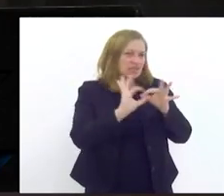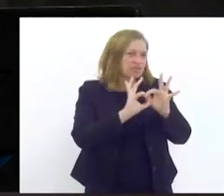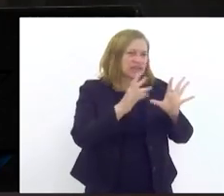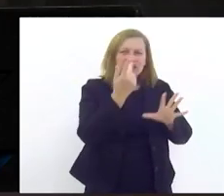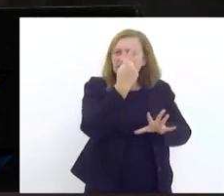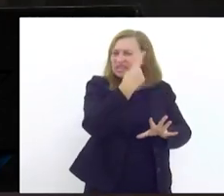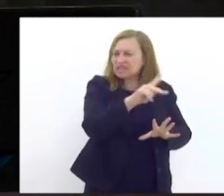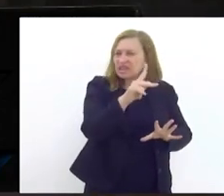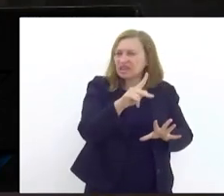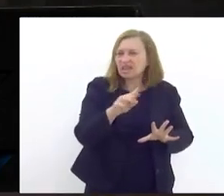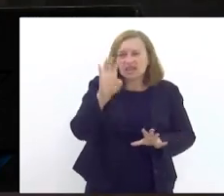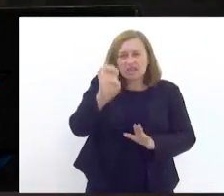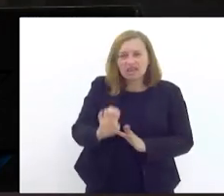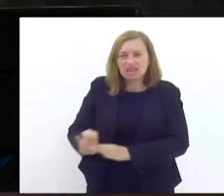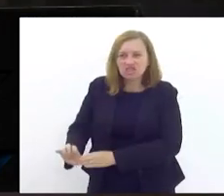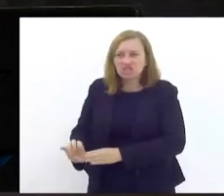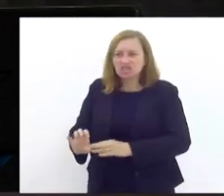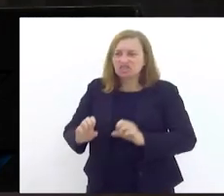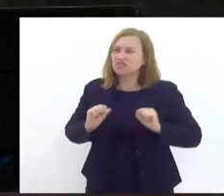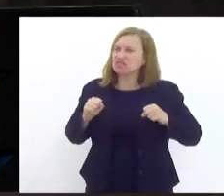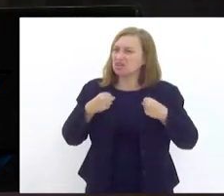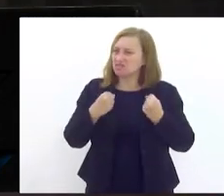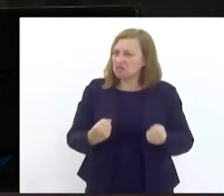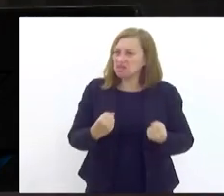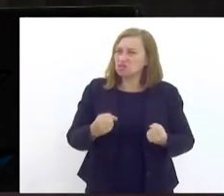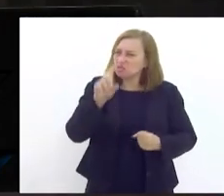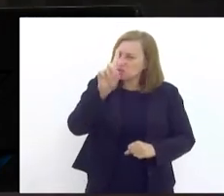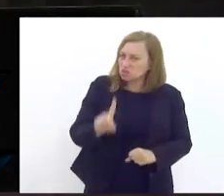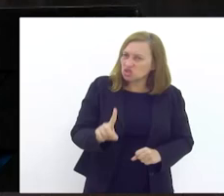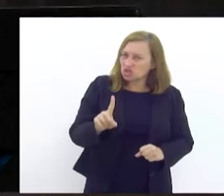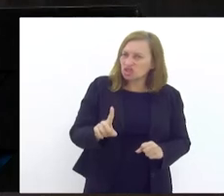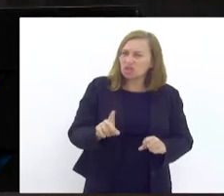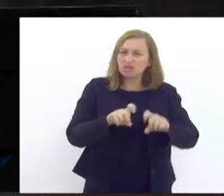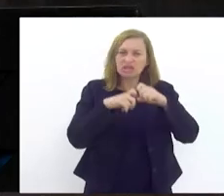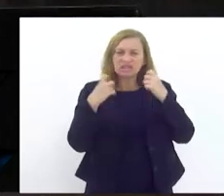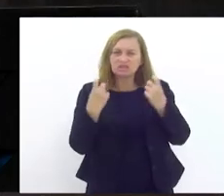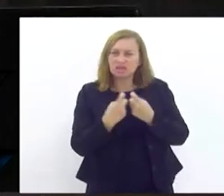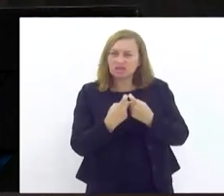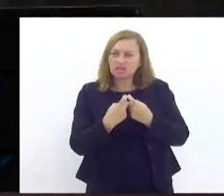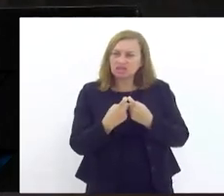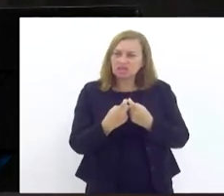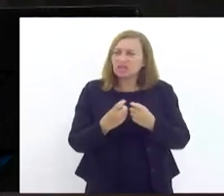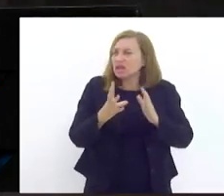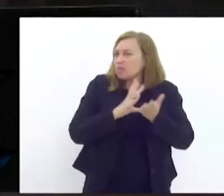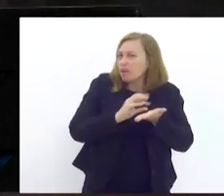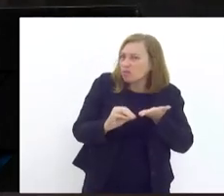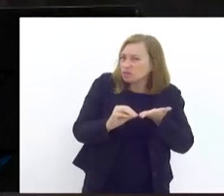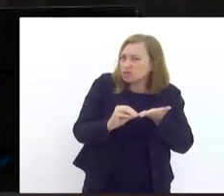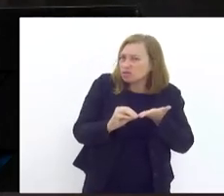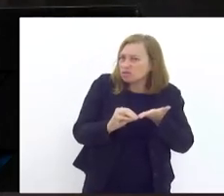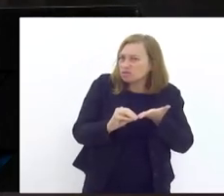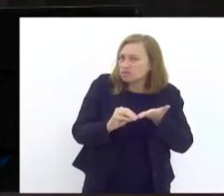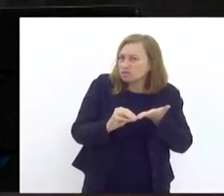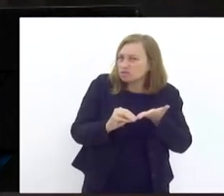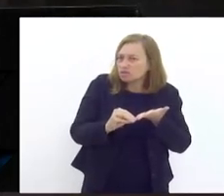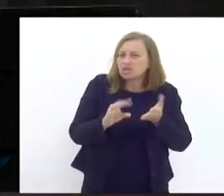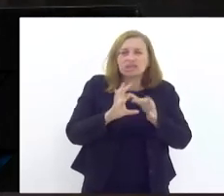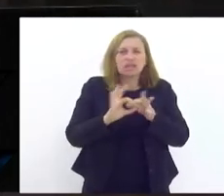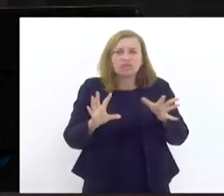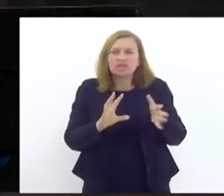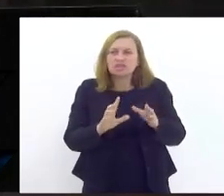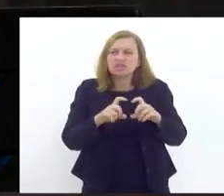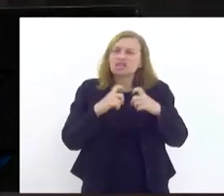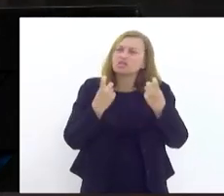cada um E essa esquerda que se diz defensora dos direitos da sexualidade da pauta da Liberdade